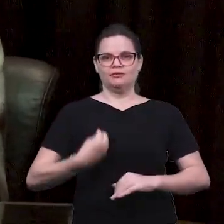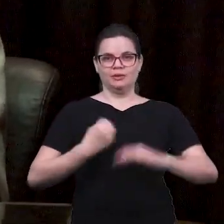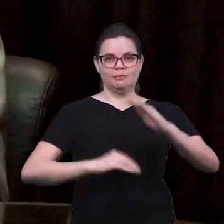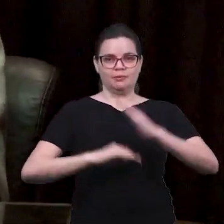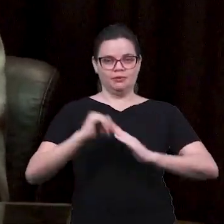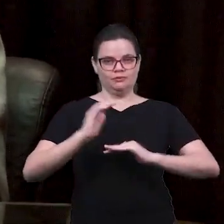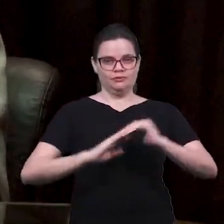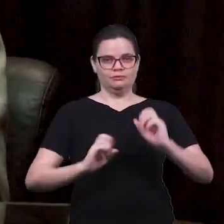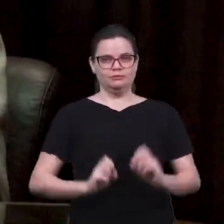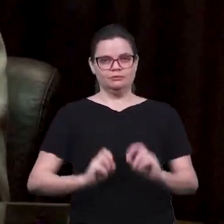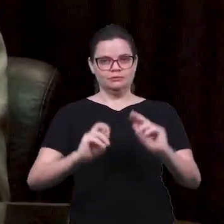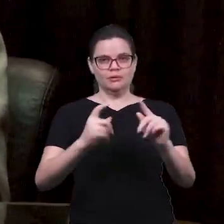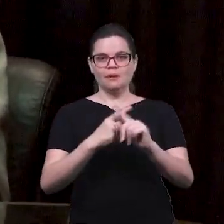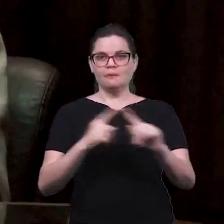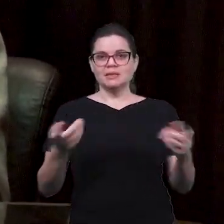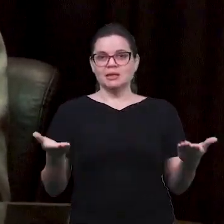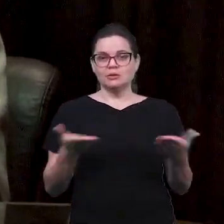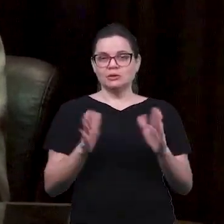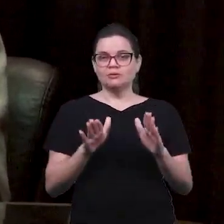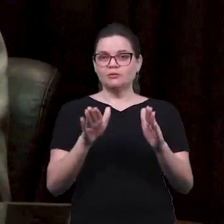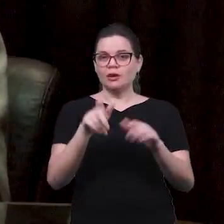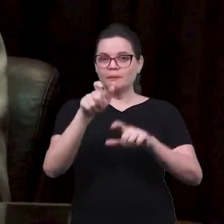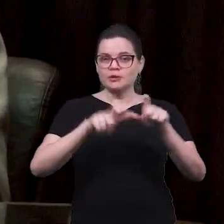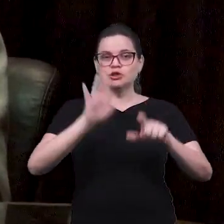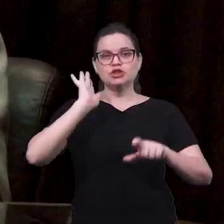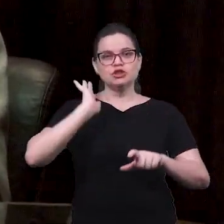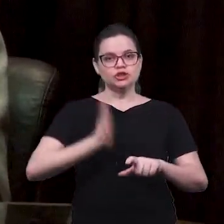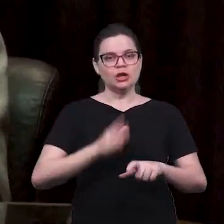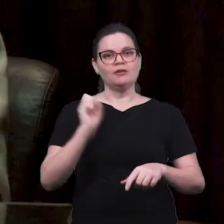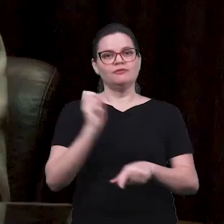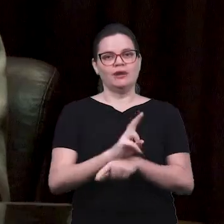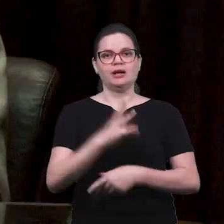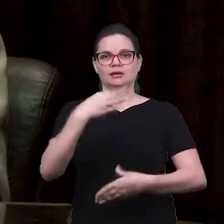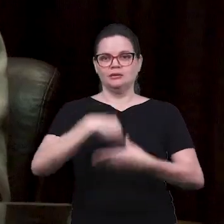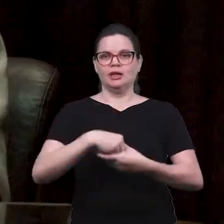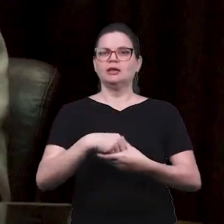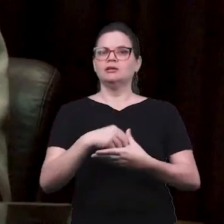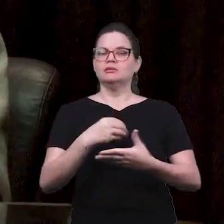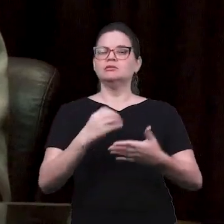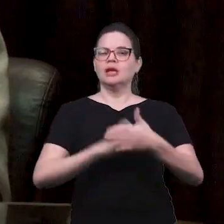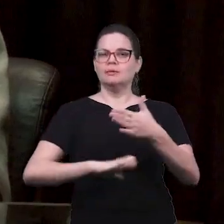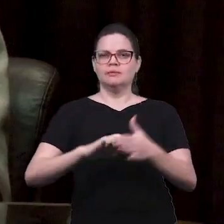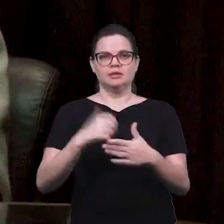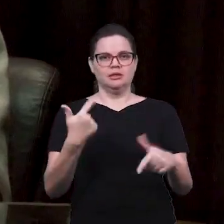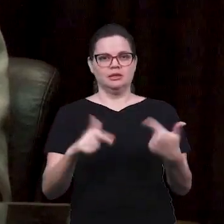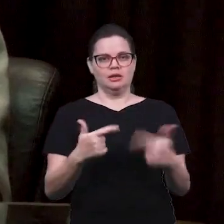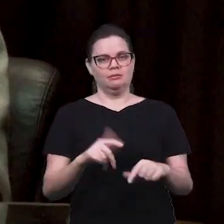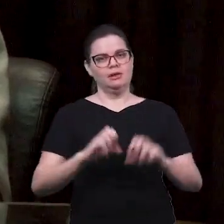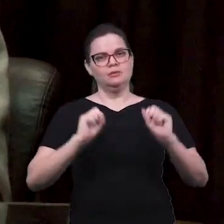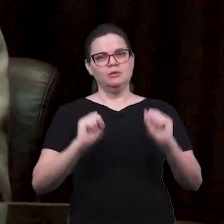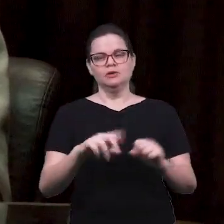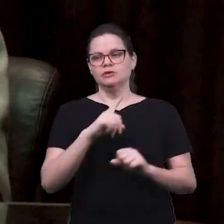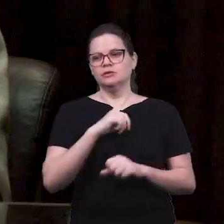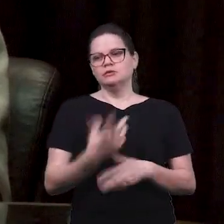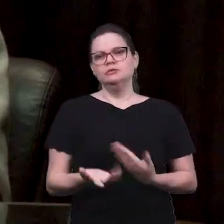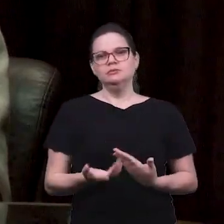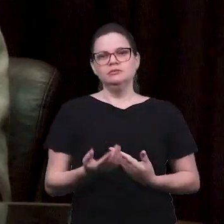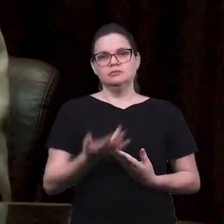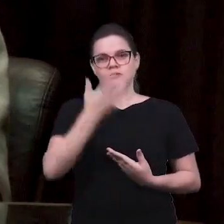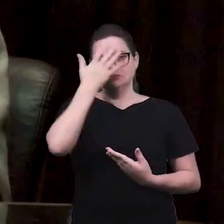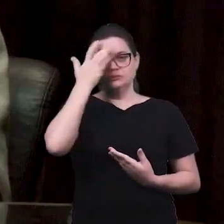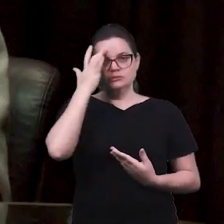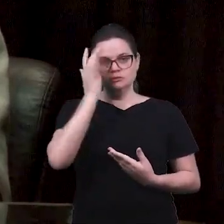vamos falar para aqueles que já estão vivendo a vida profissional. Então nós vamos ter várias situações. Nós temos aqueles